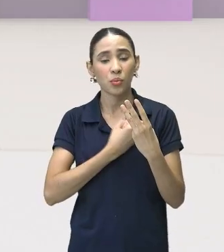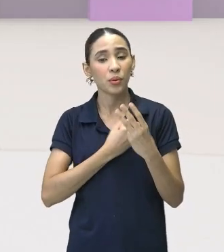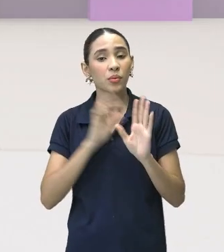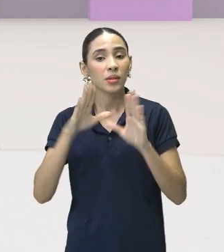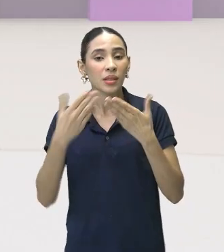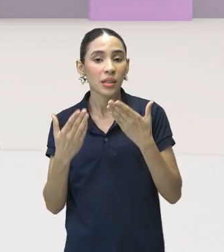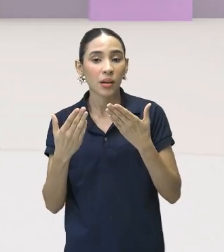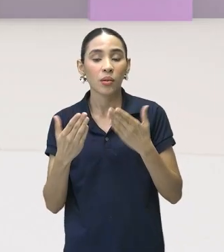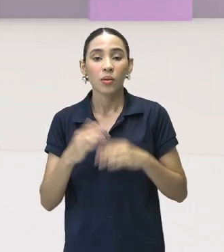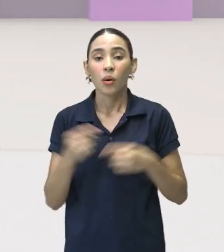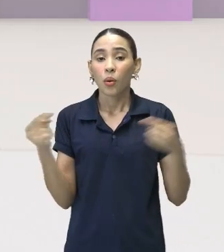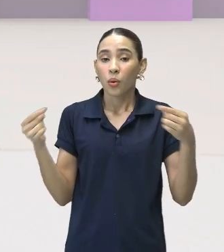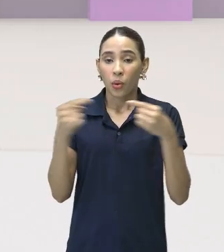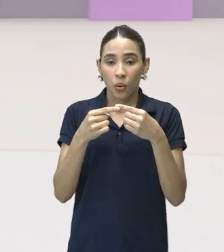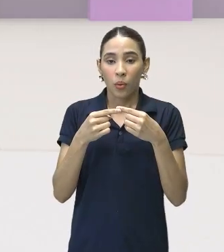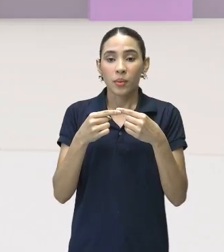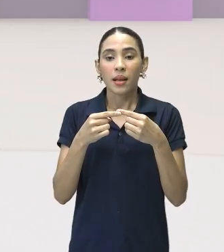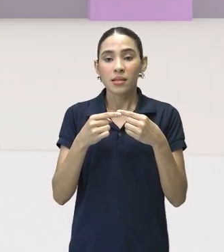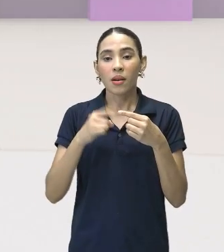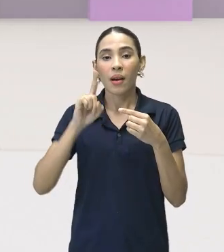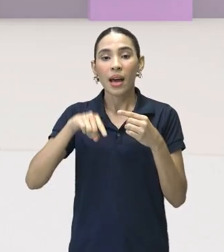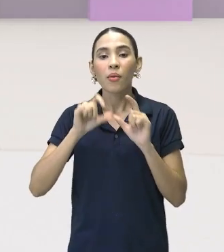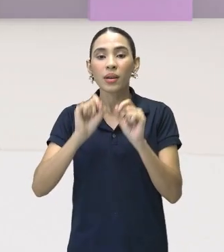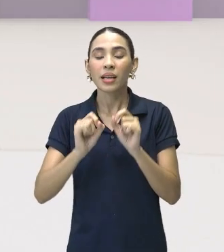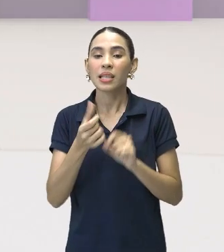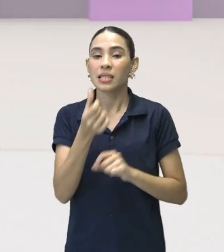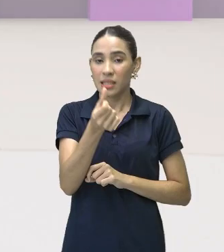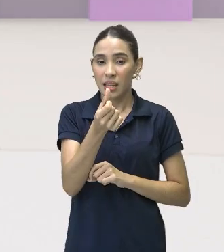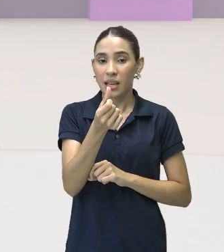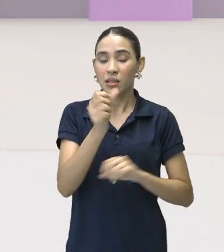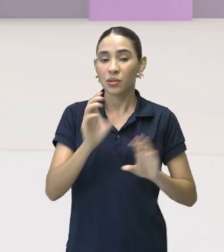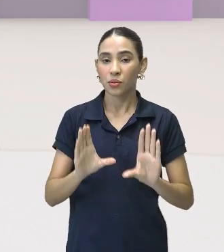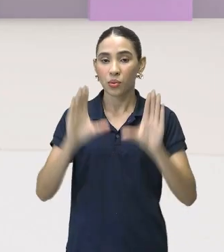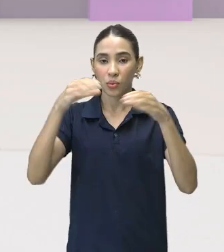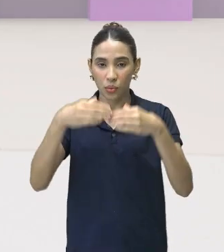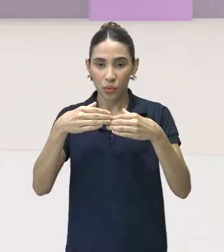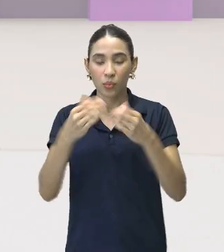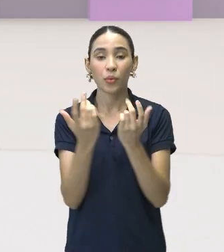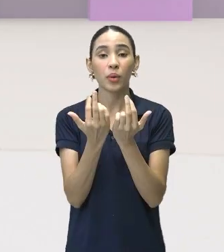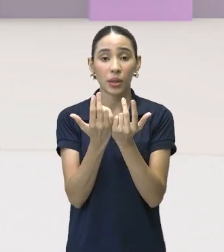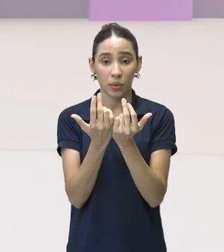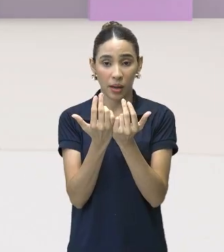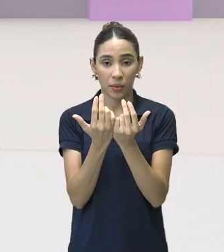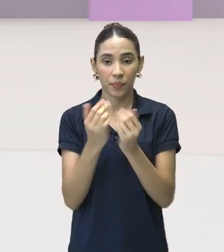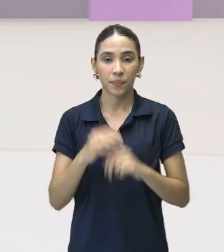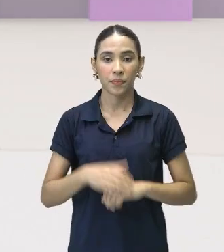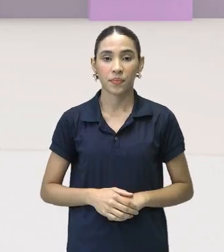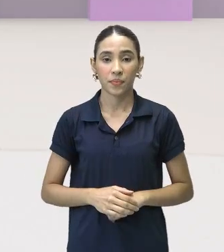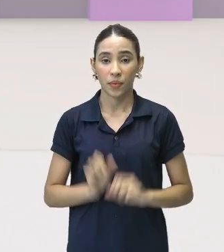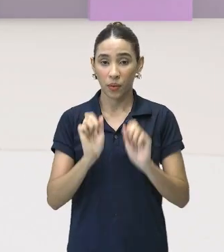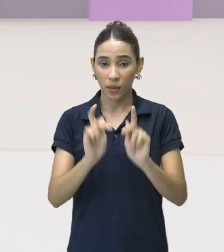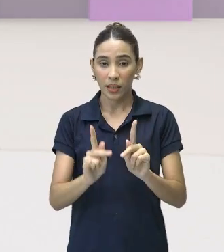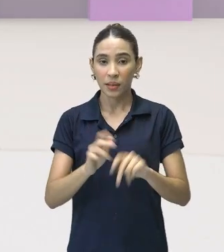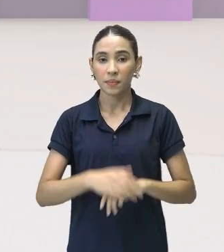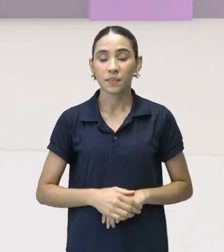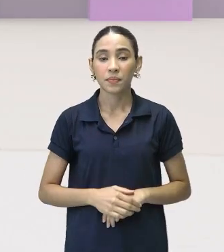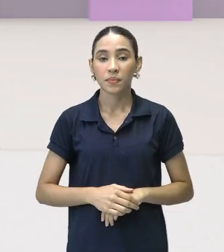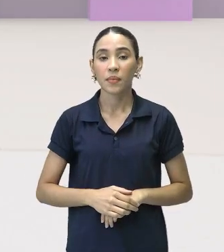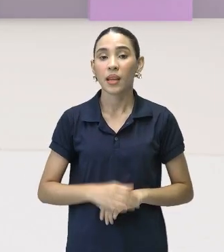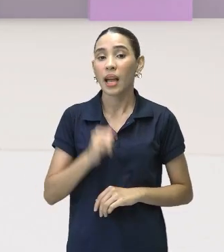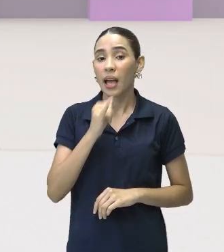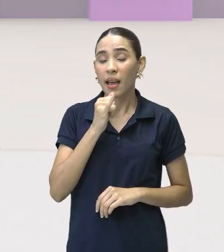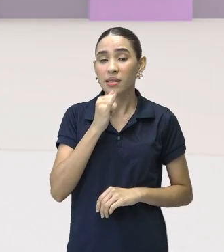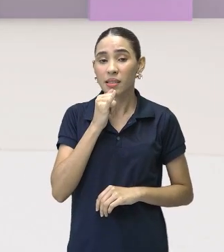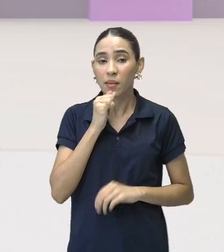então, para combinações, são 6 conjuntos iguais, ok? É